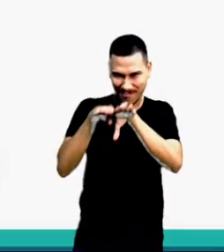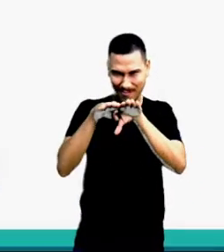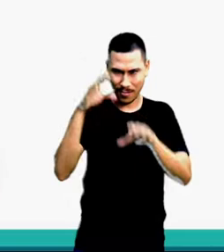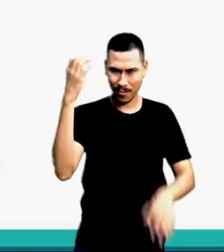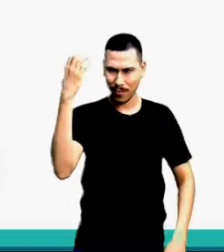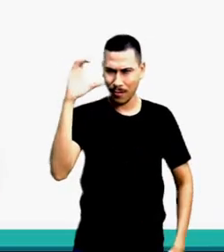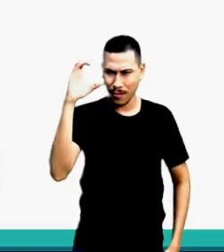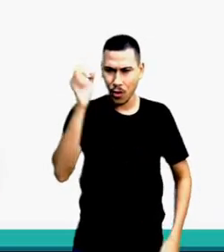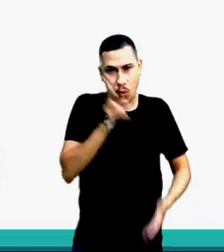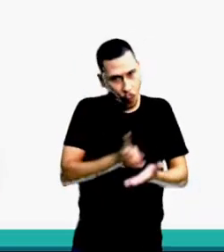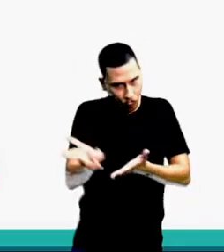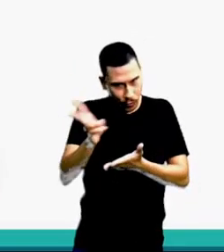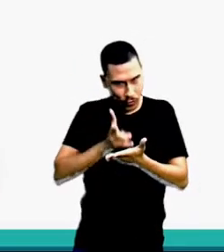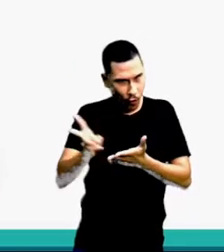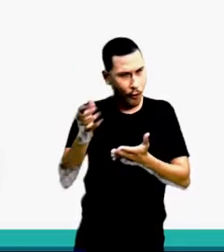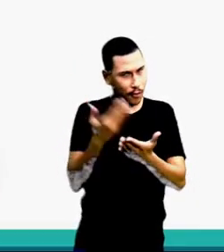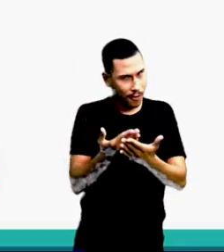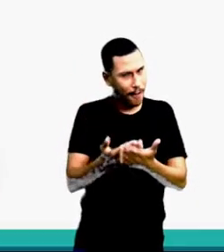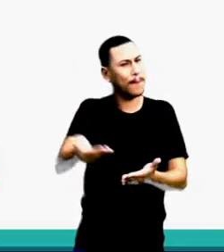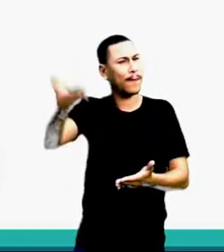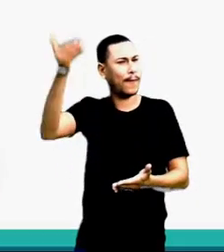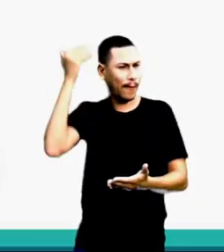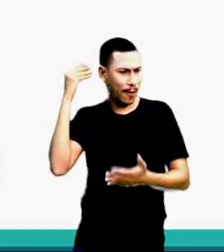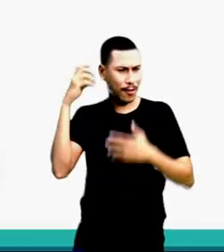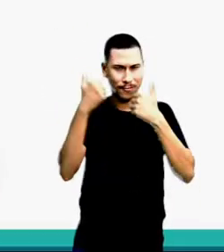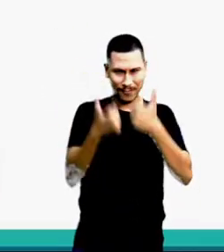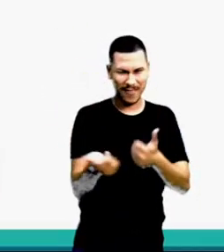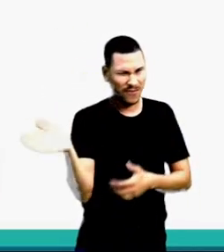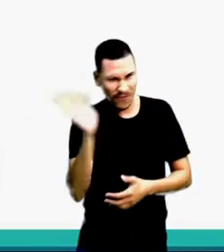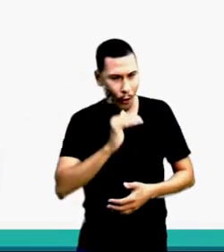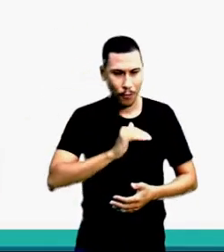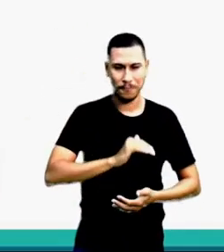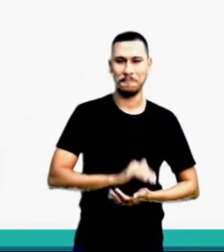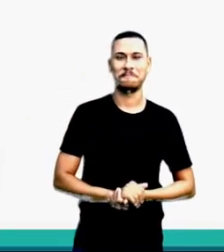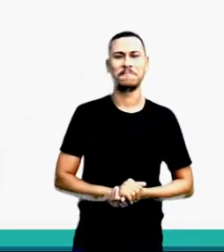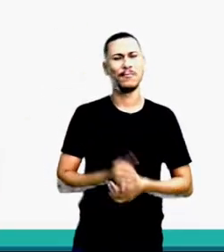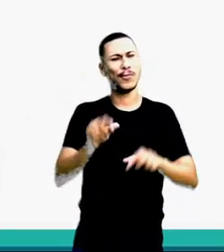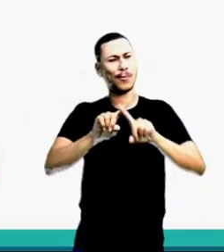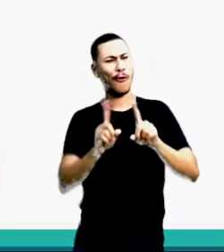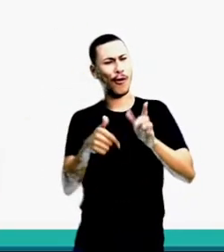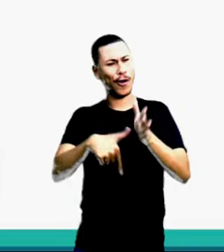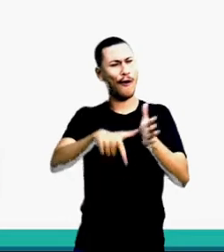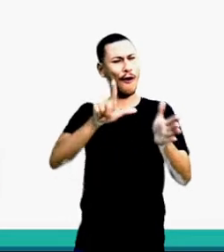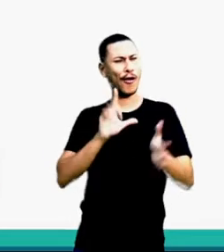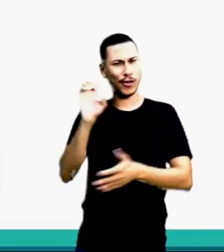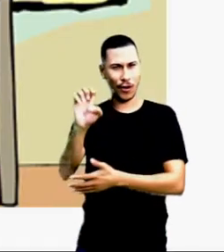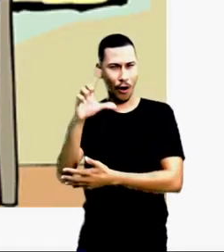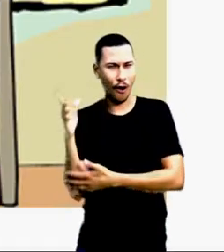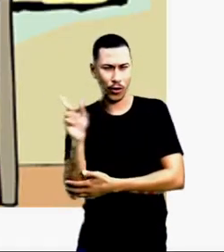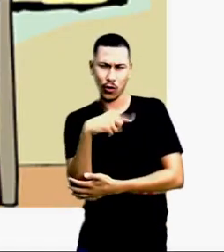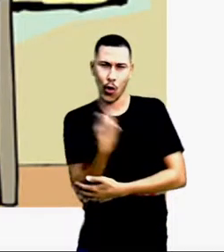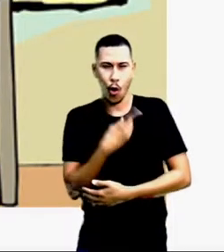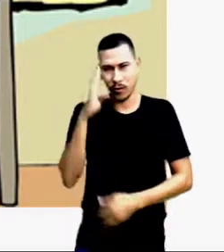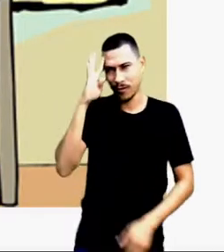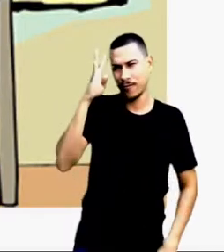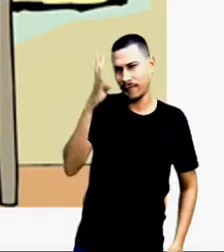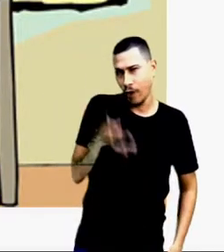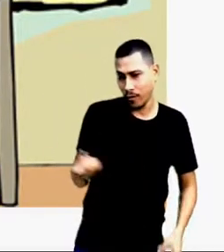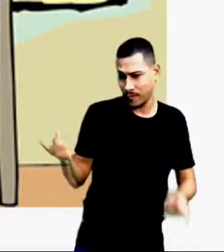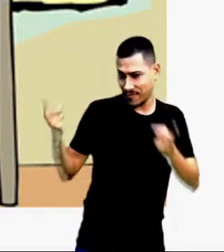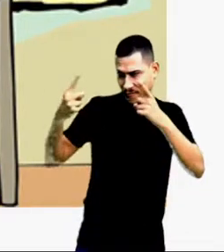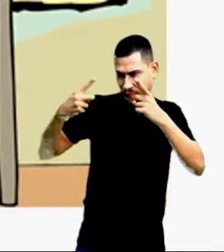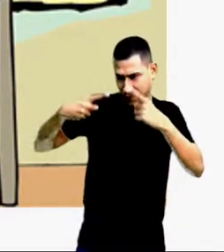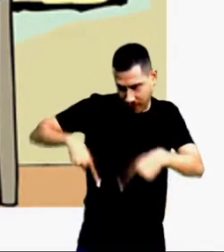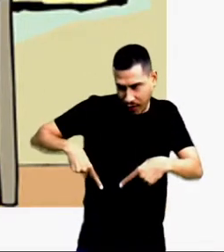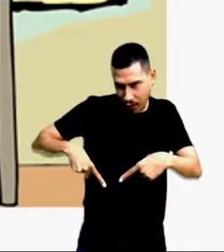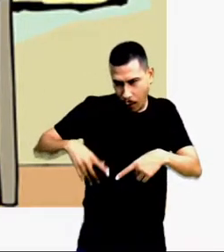é continuação. Então, vem comigo. Mas antes, vamos resolver o